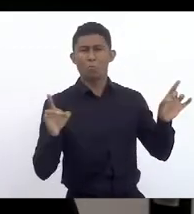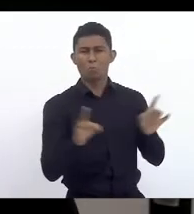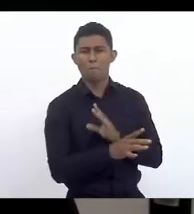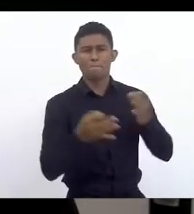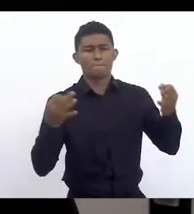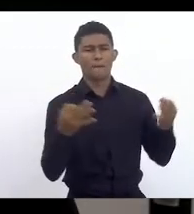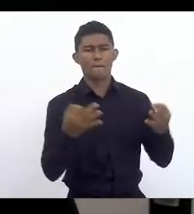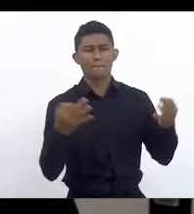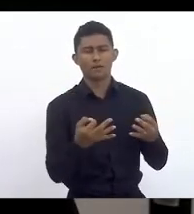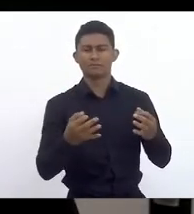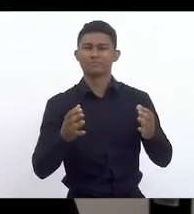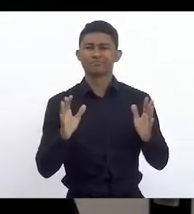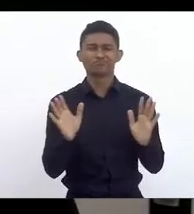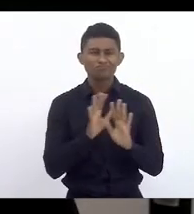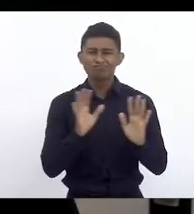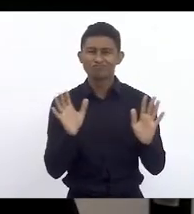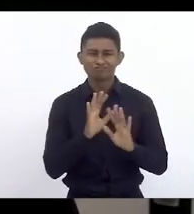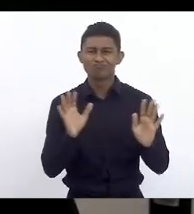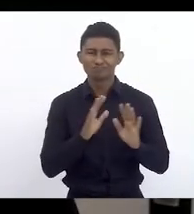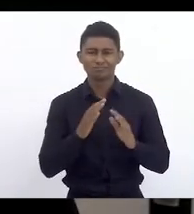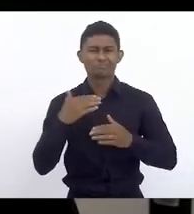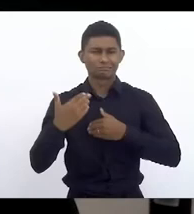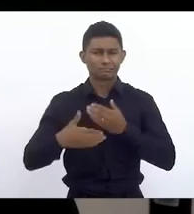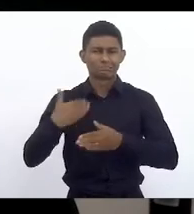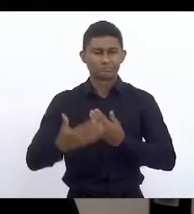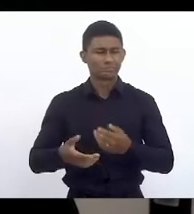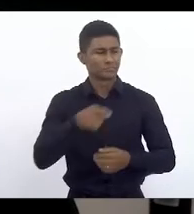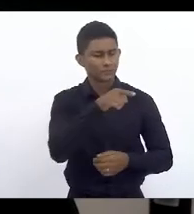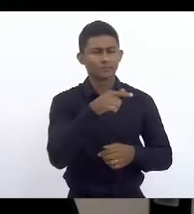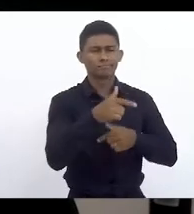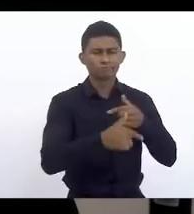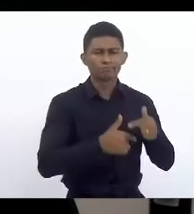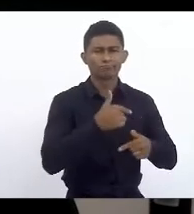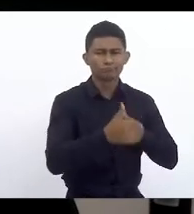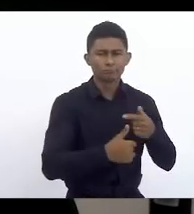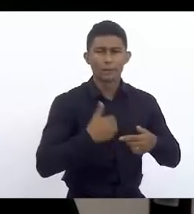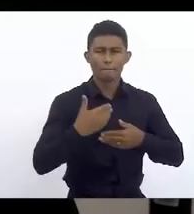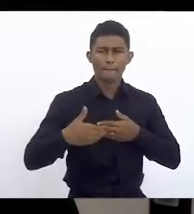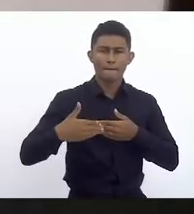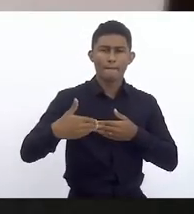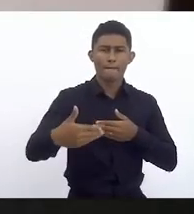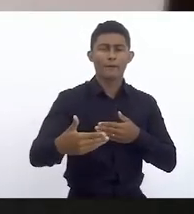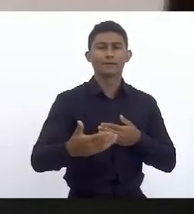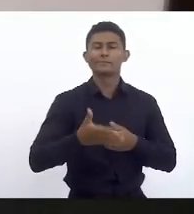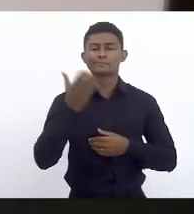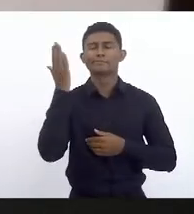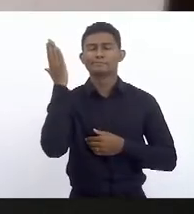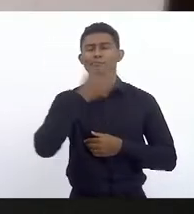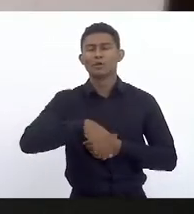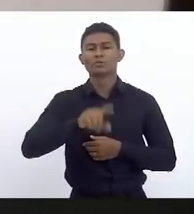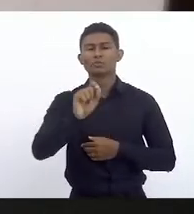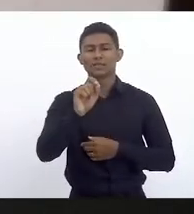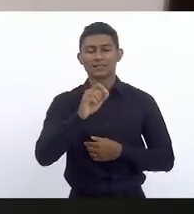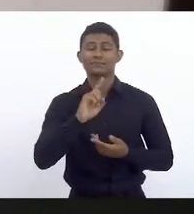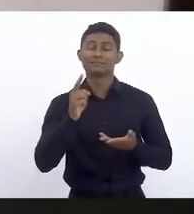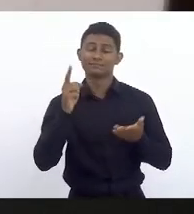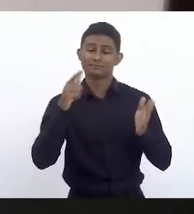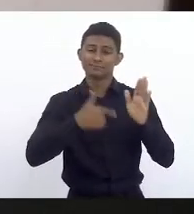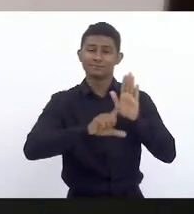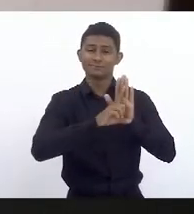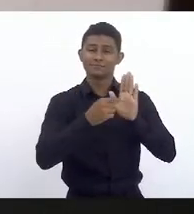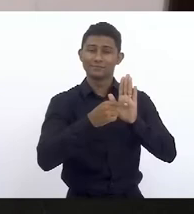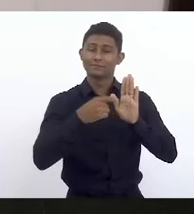perfeita. A prática vai mostrar que ela tem que ser posteriormente aperfeiçoada. Mas a gente